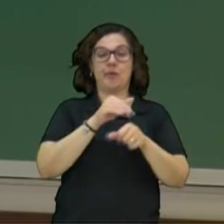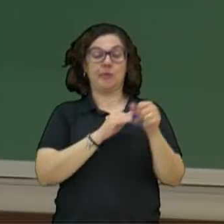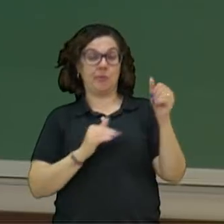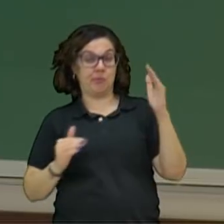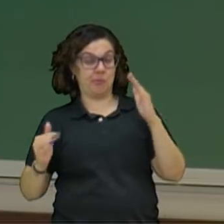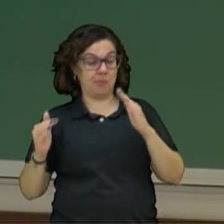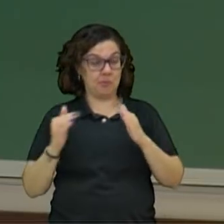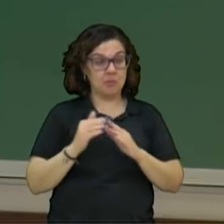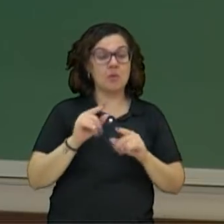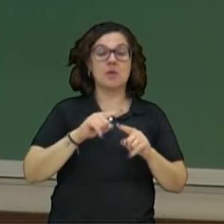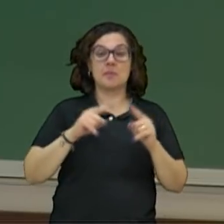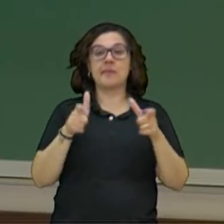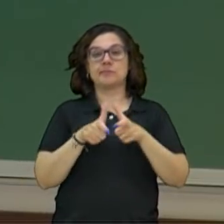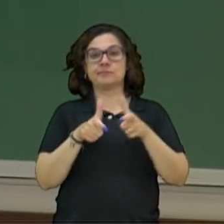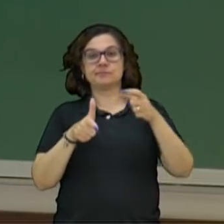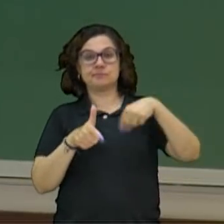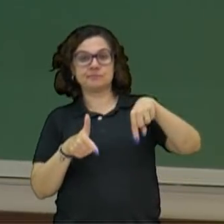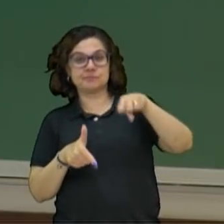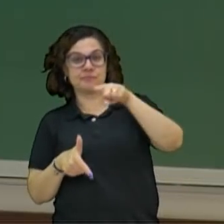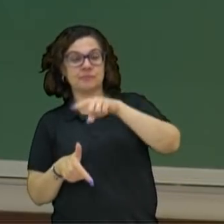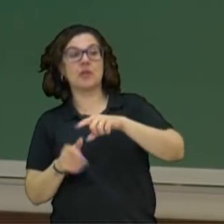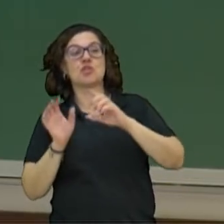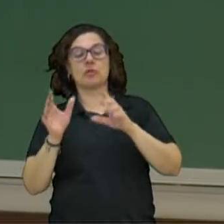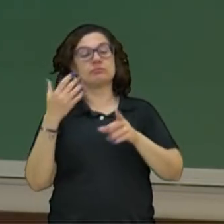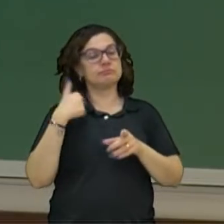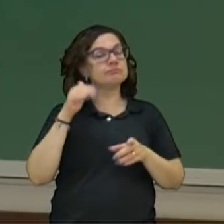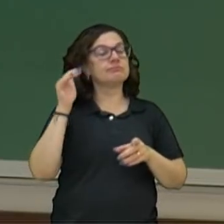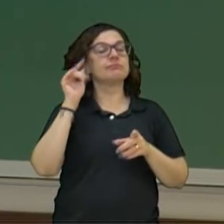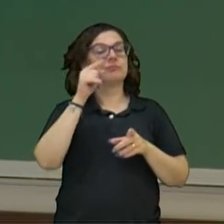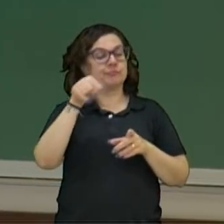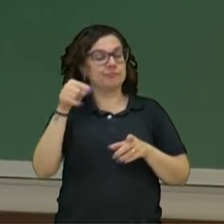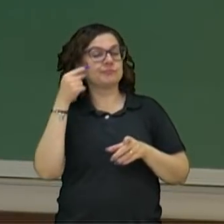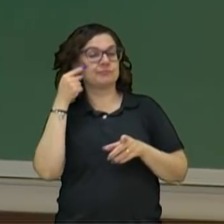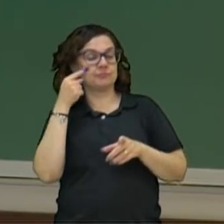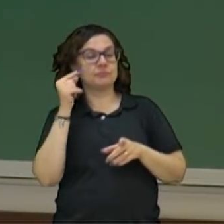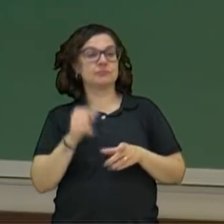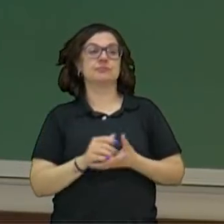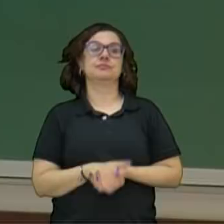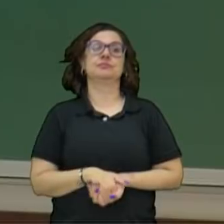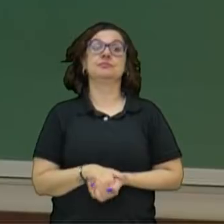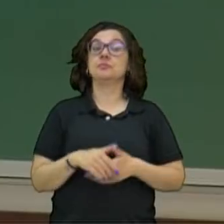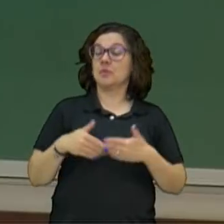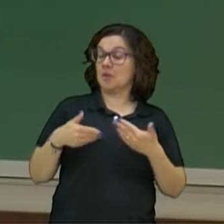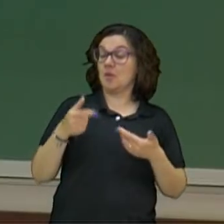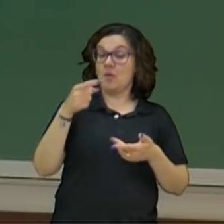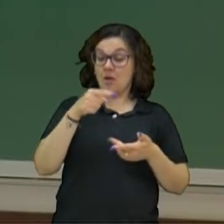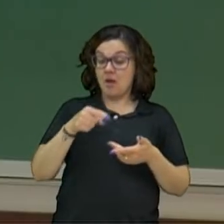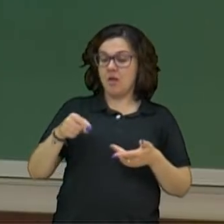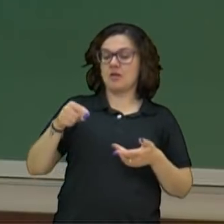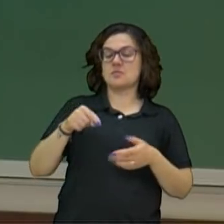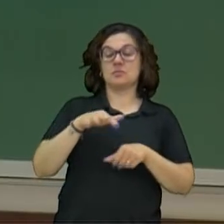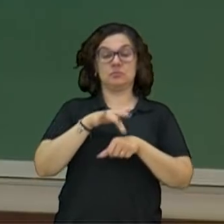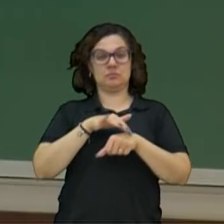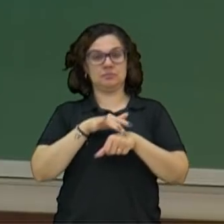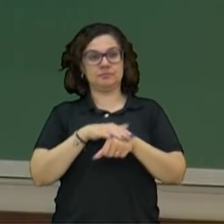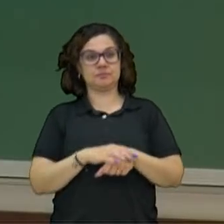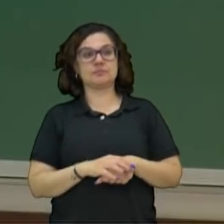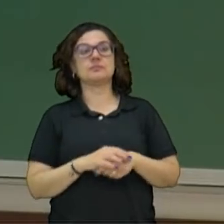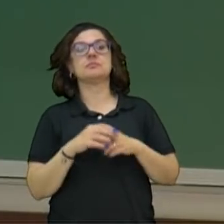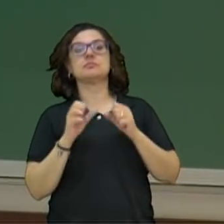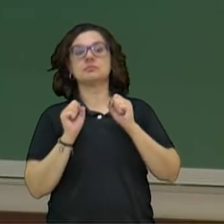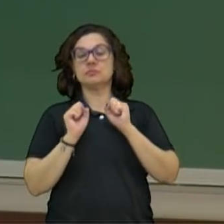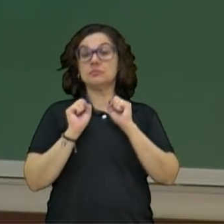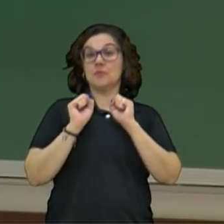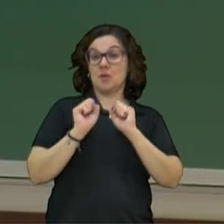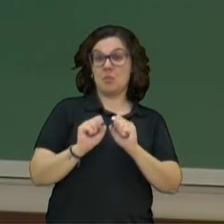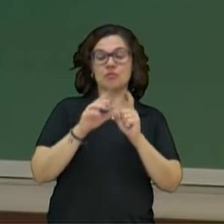uma delas, tá? Mas você já ouviu falar de várias, aposto que sim. E essas doenças graves, elas podem